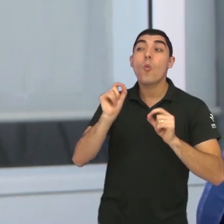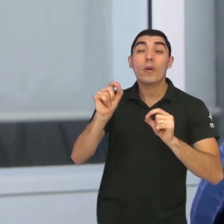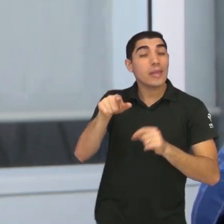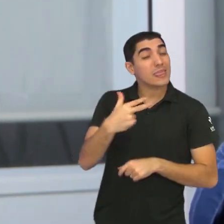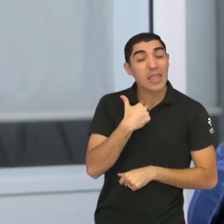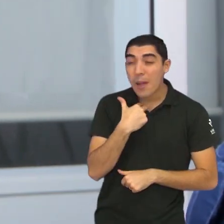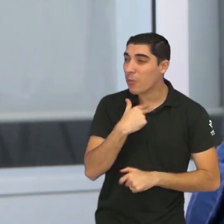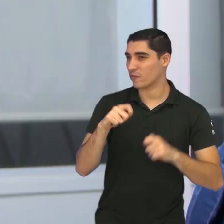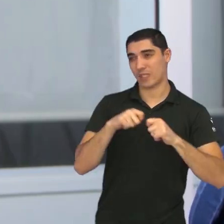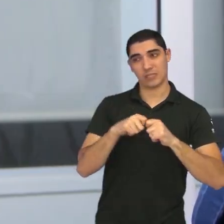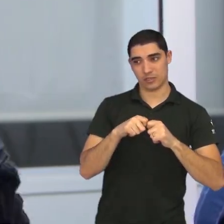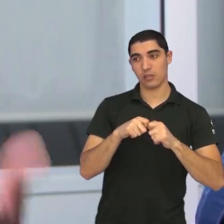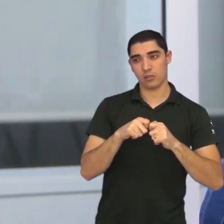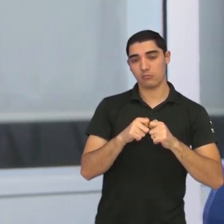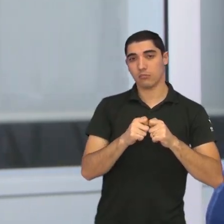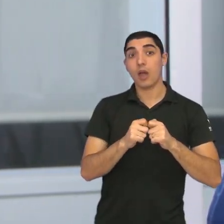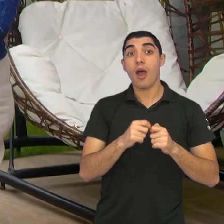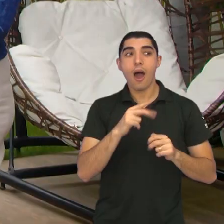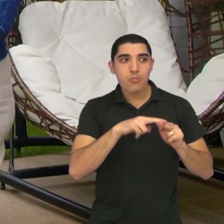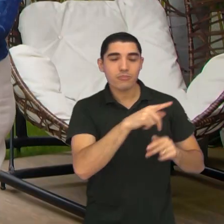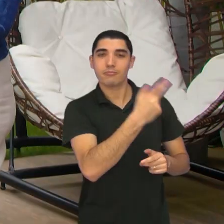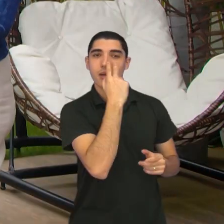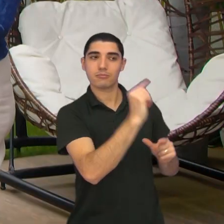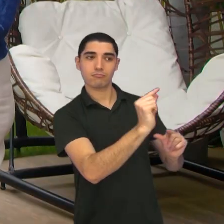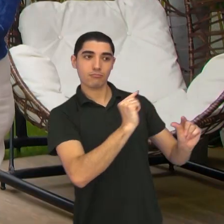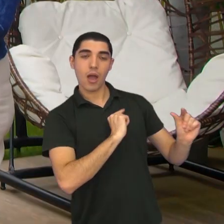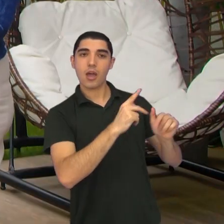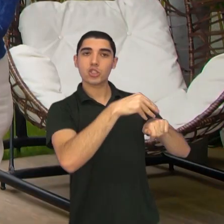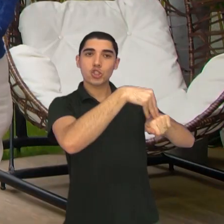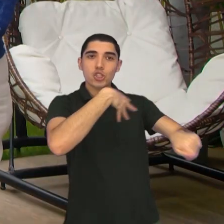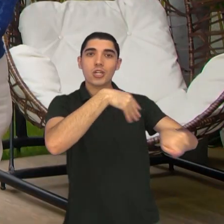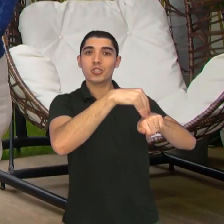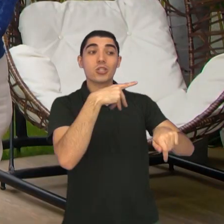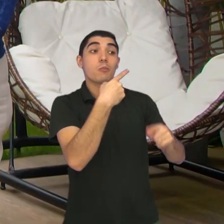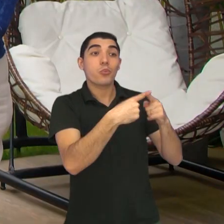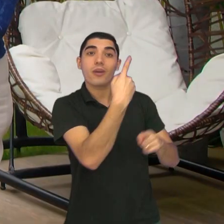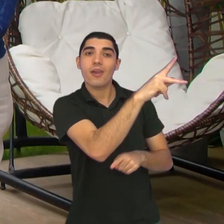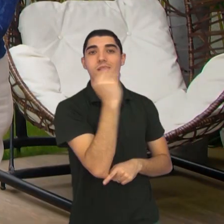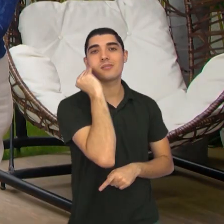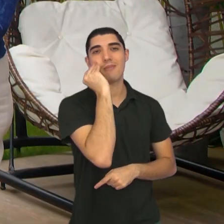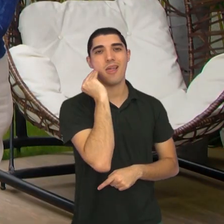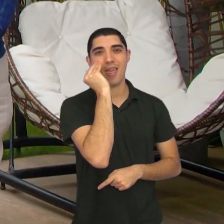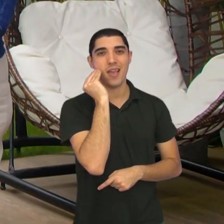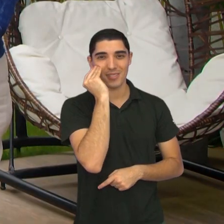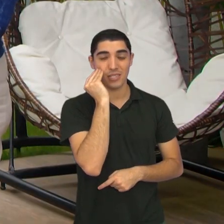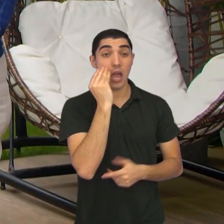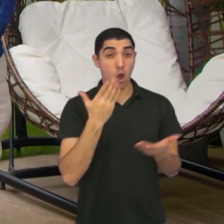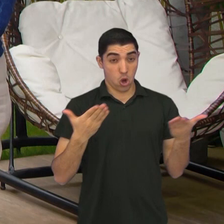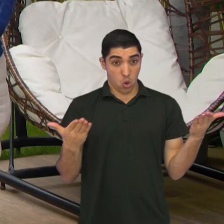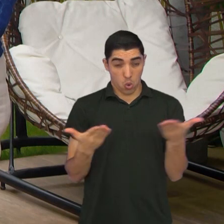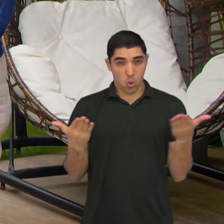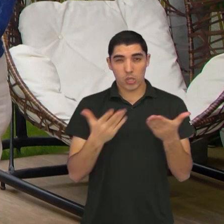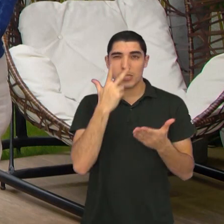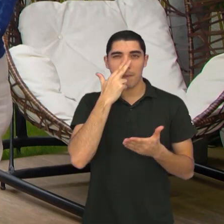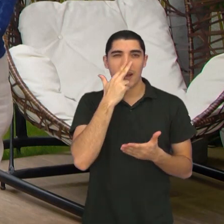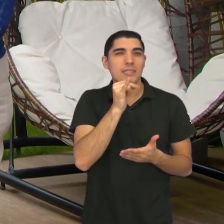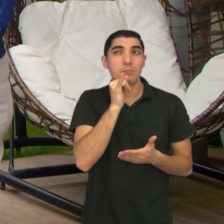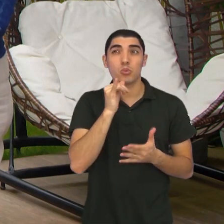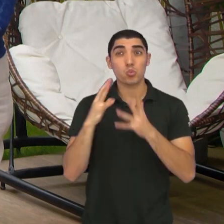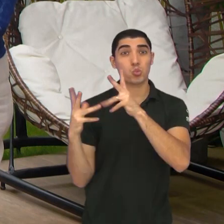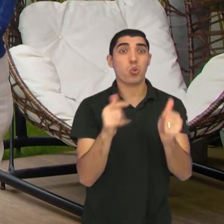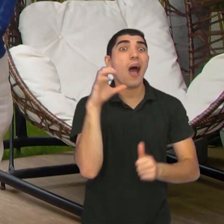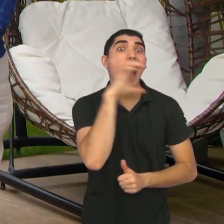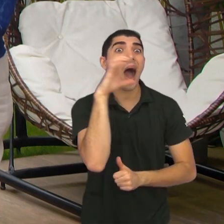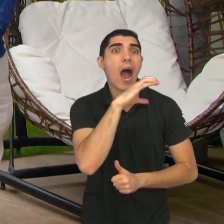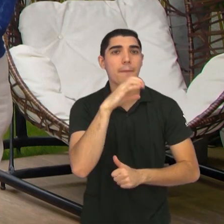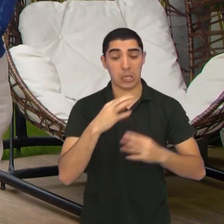deu certo. Então você é parte de um outro patamar, né? Hoje em dia parece, como tudo é muito rápido, né? Que